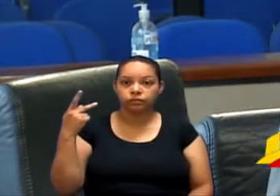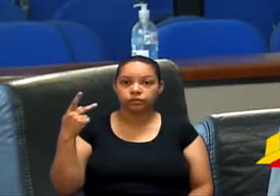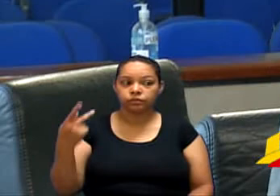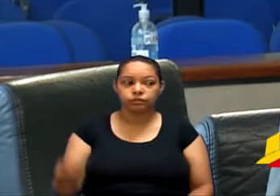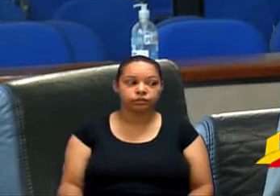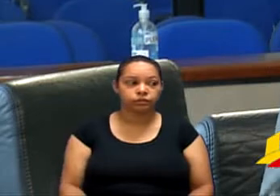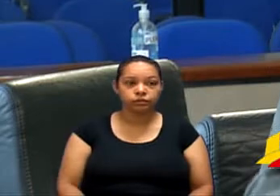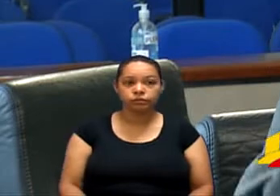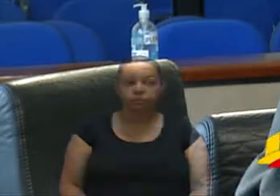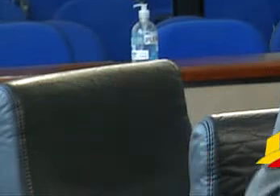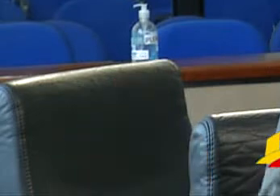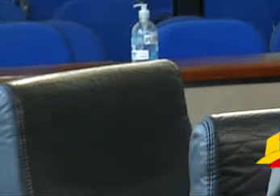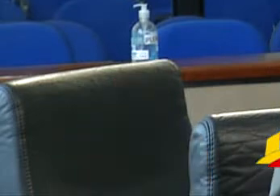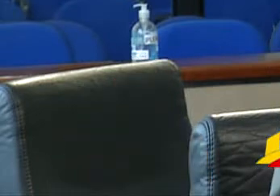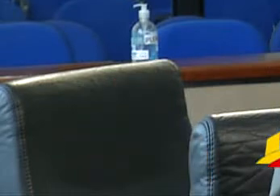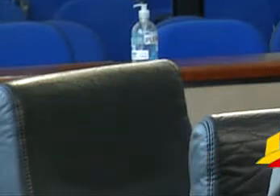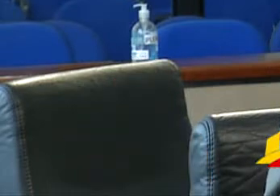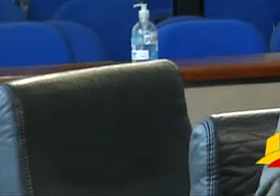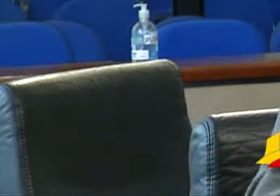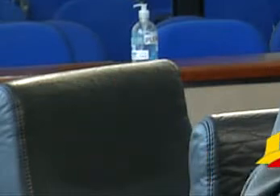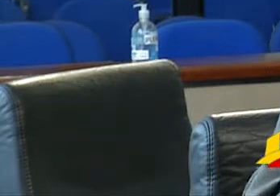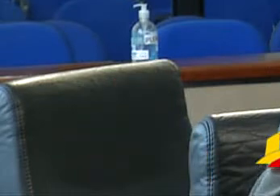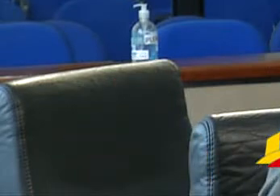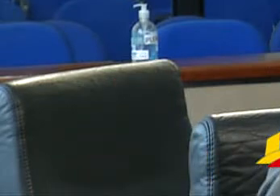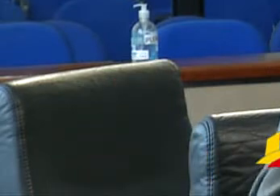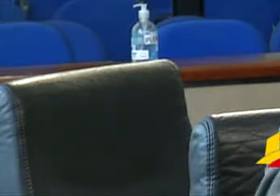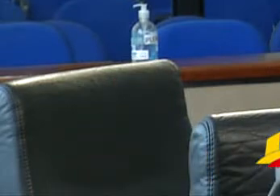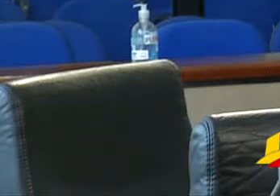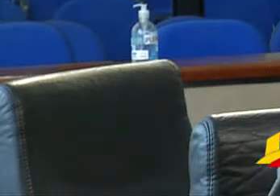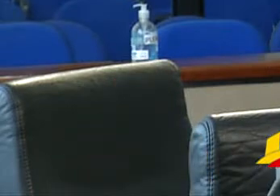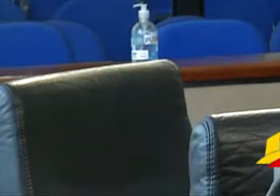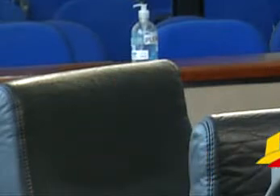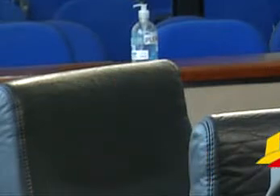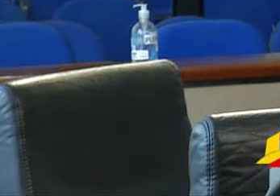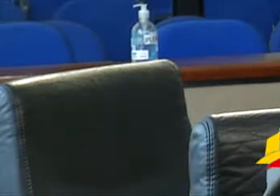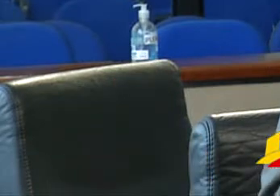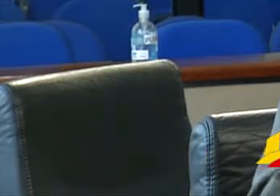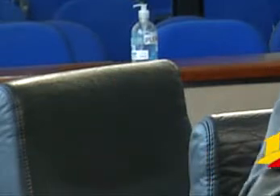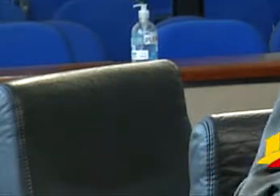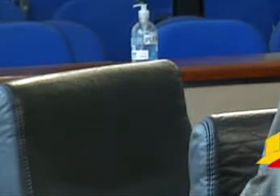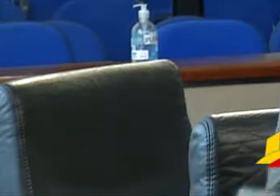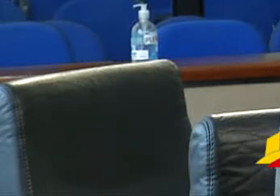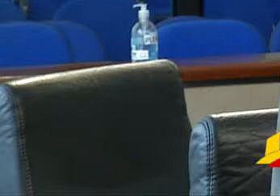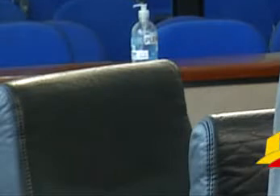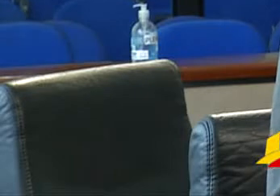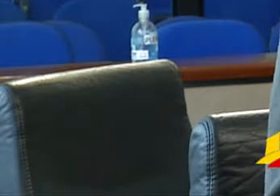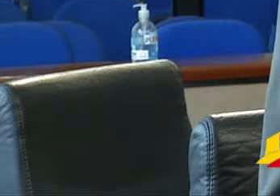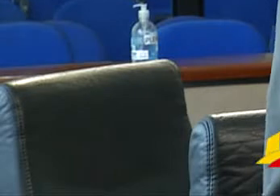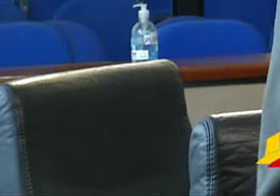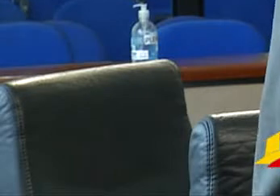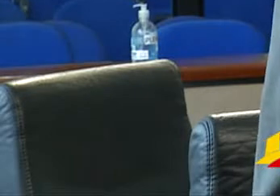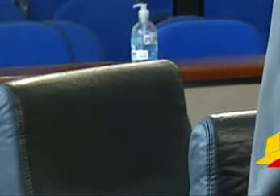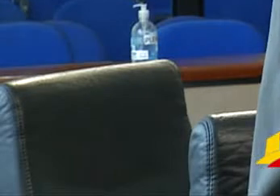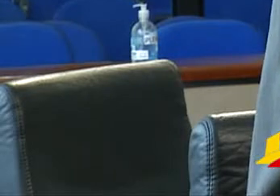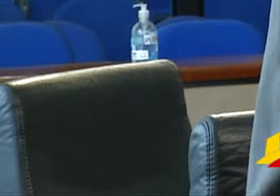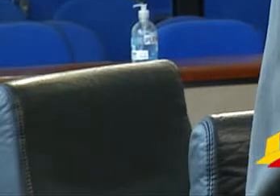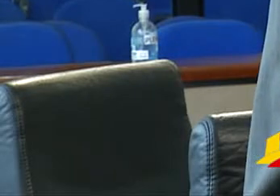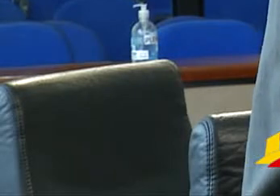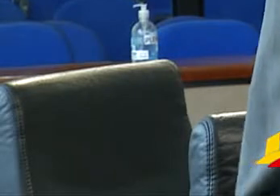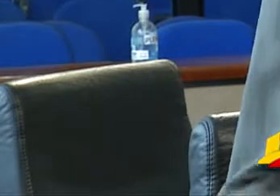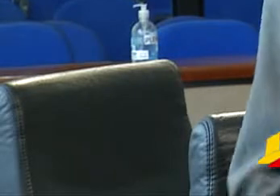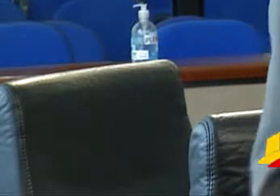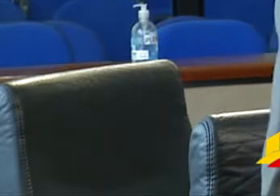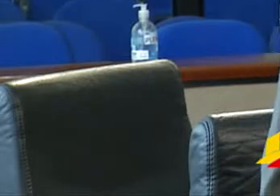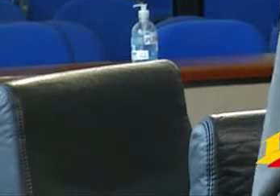a reclamar Inclusive eu quando passei por esse problema enchi uma garrafinha de água da